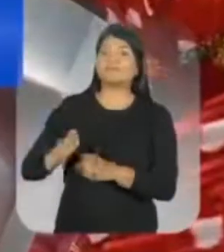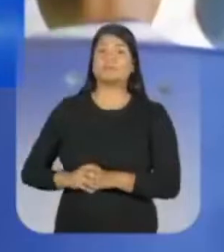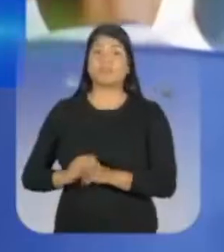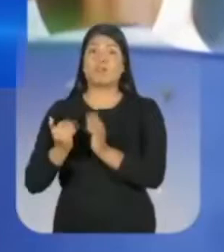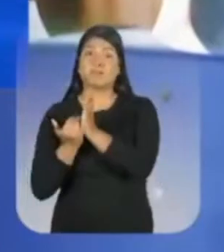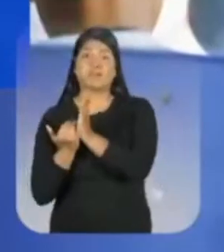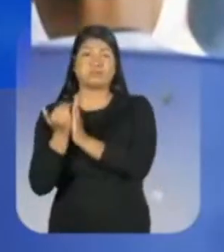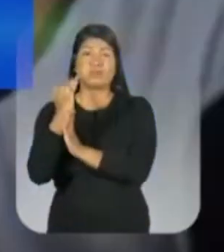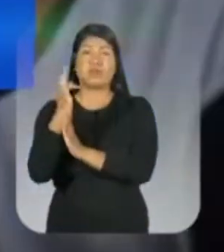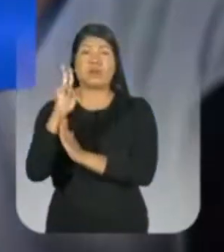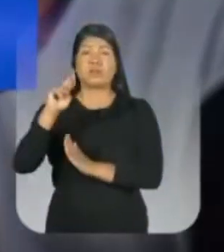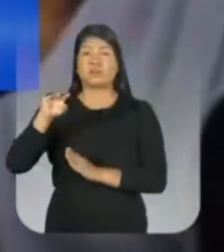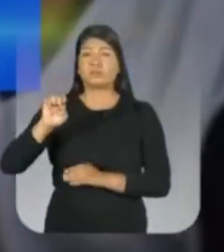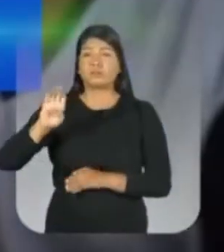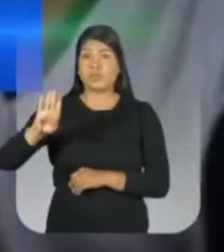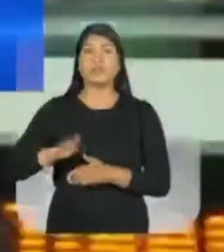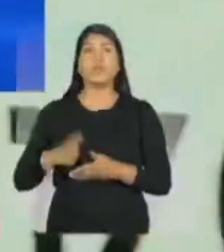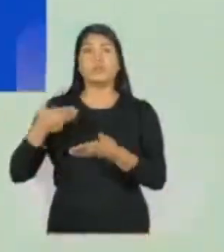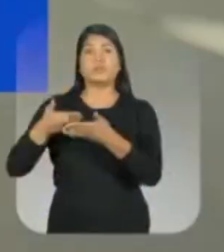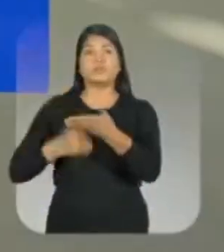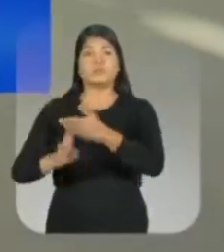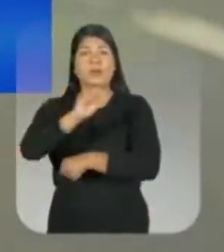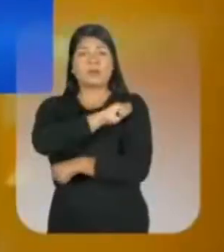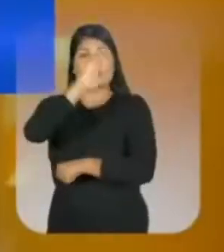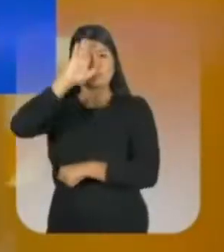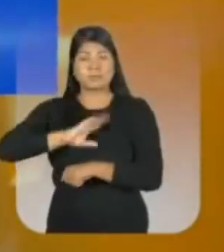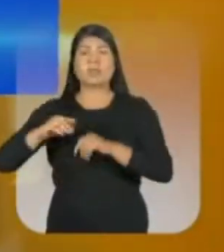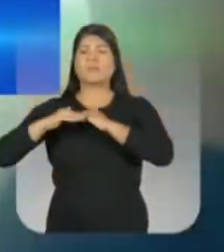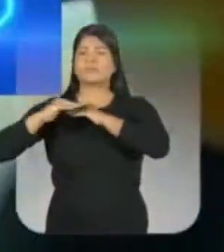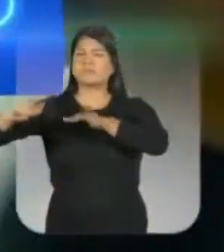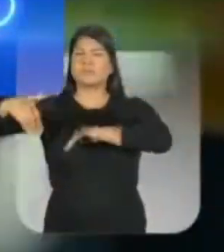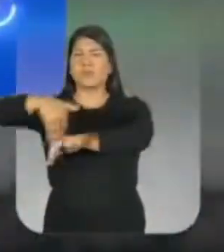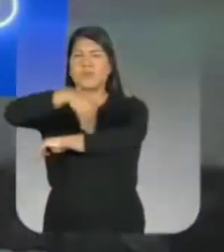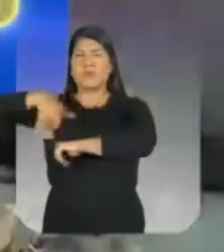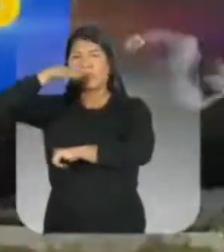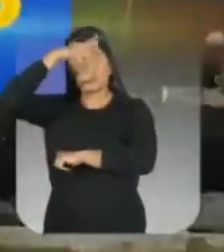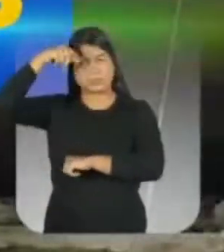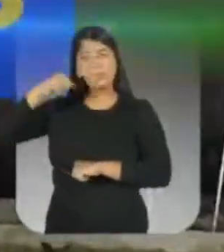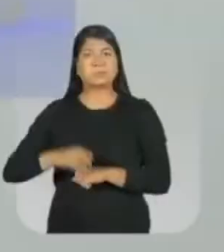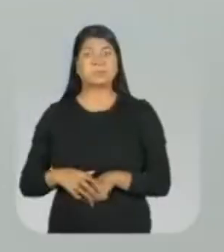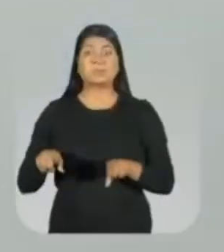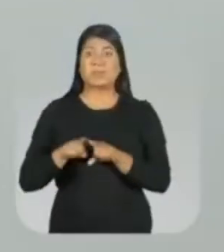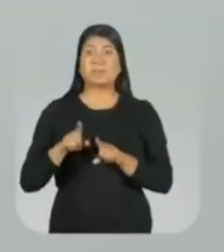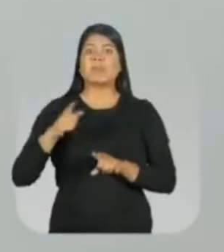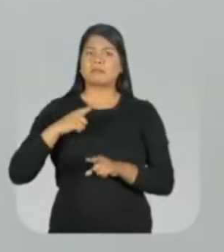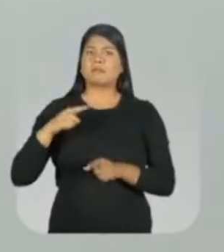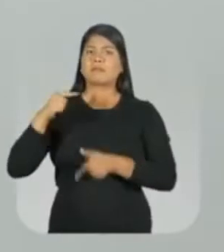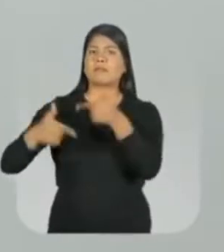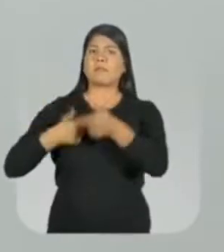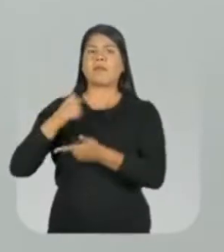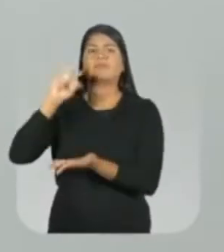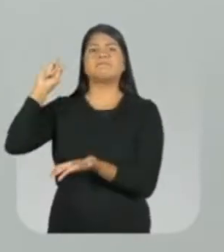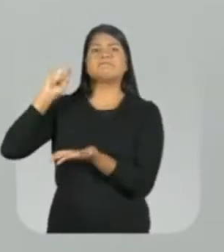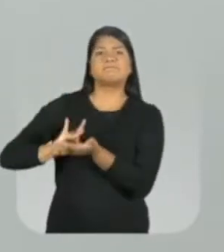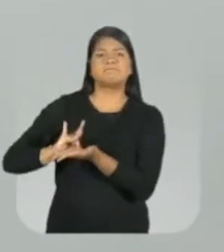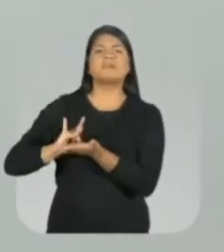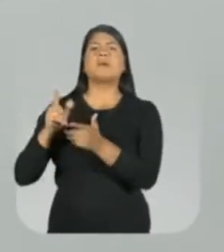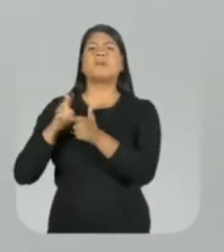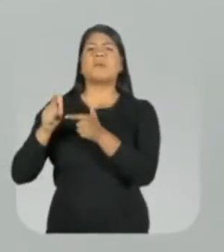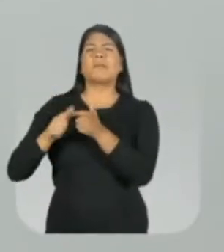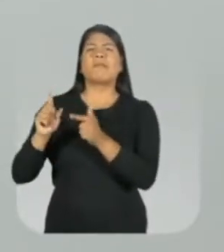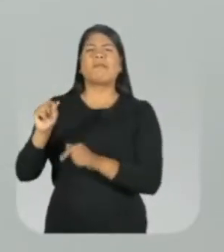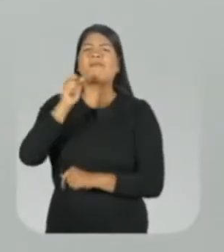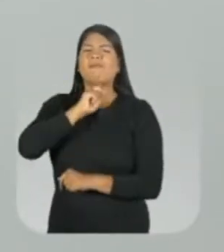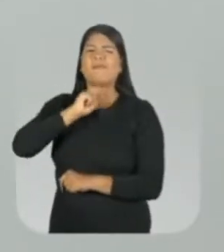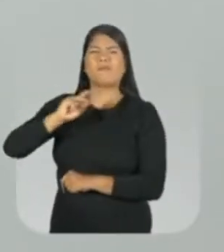cheio, maior abono Fundeb da história, passe livre estudantil e asfalto a Manaus. Temos também respostas concretas